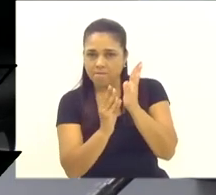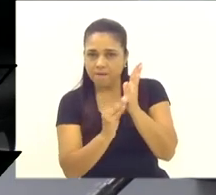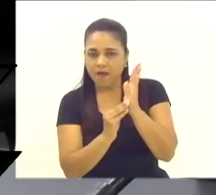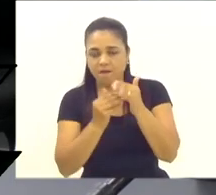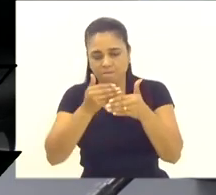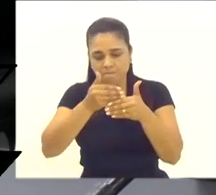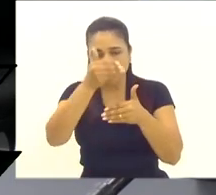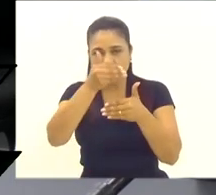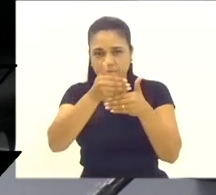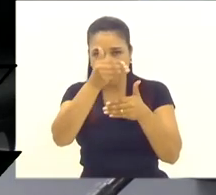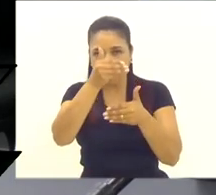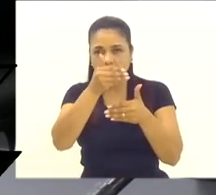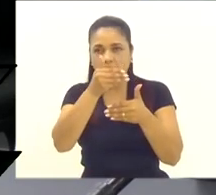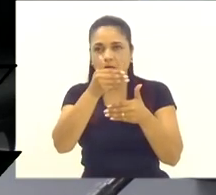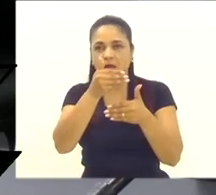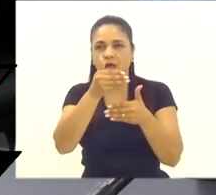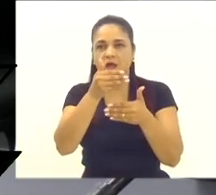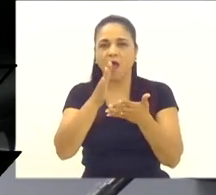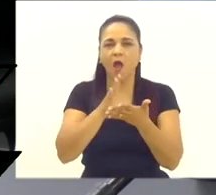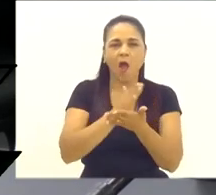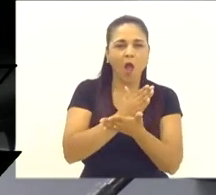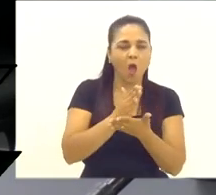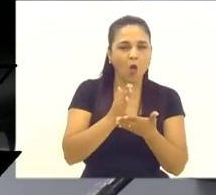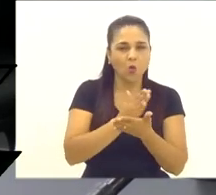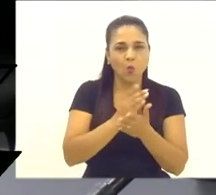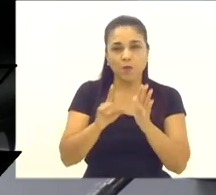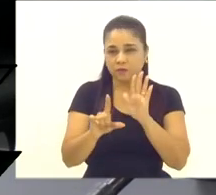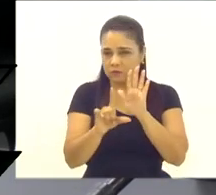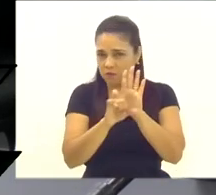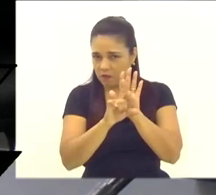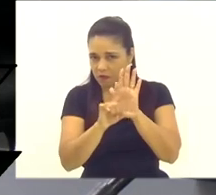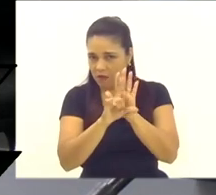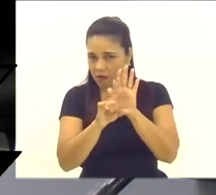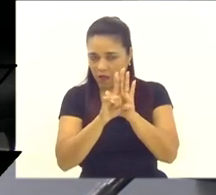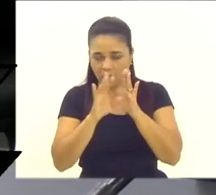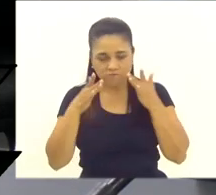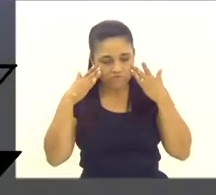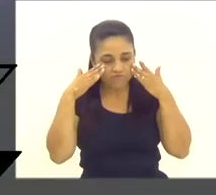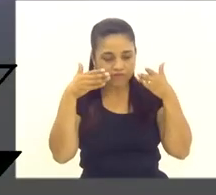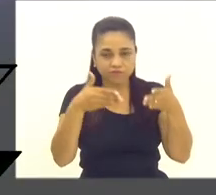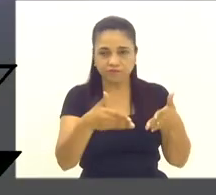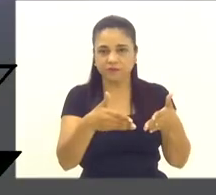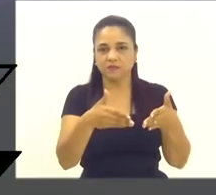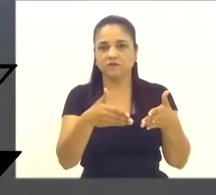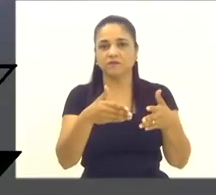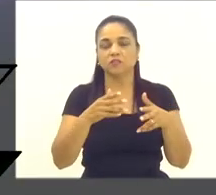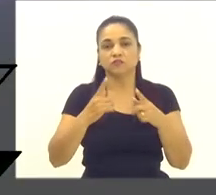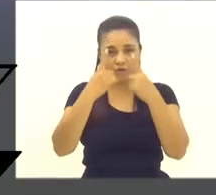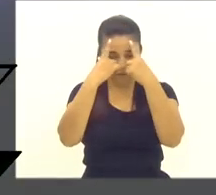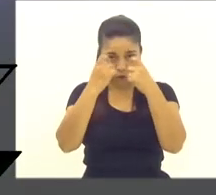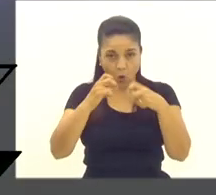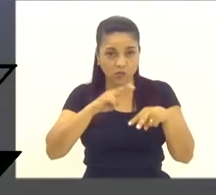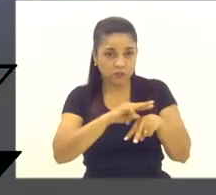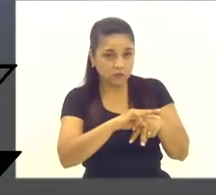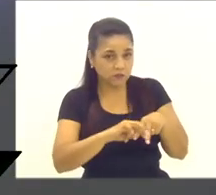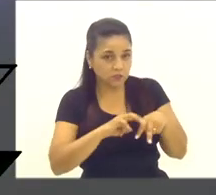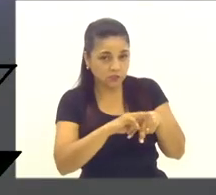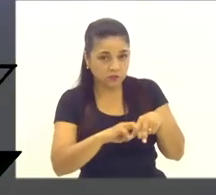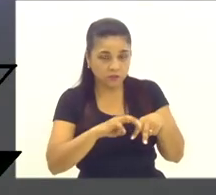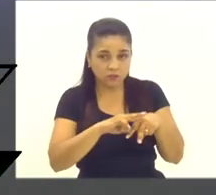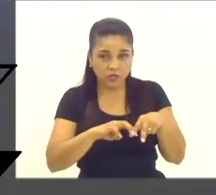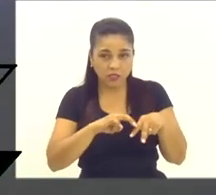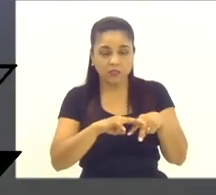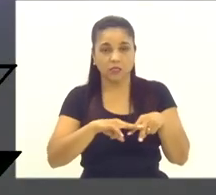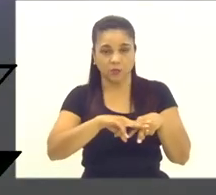alguma situação de algumas legislações específicas de violência de gênero mas a gente em